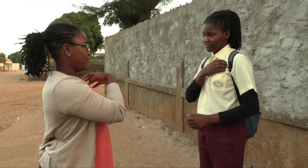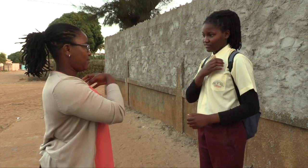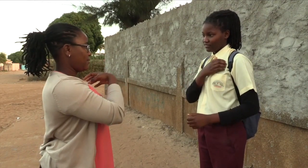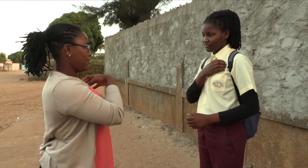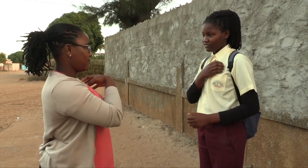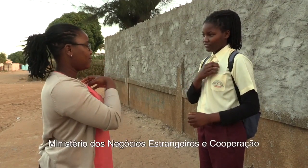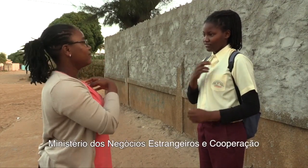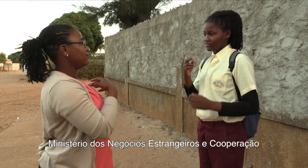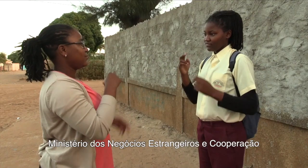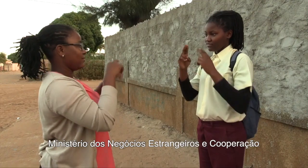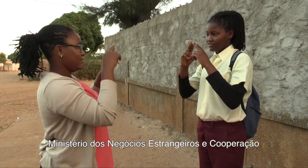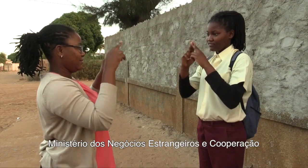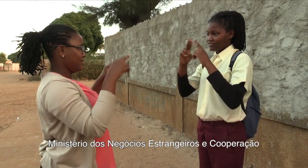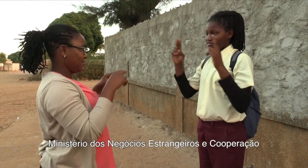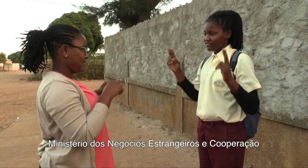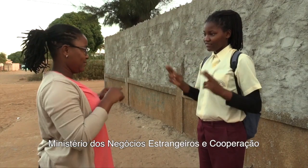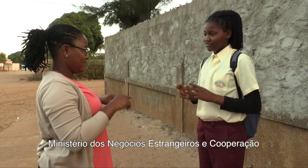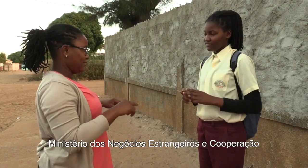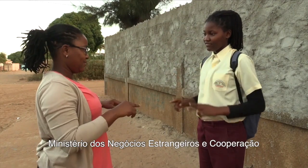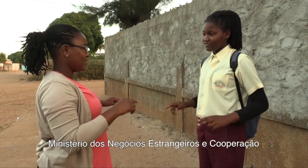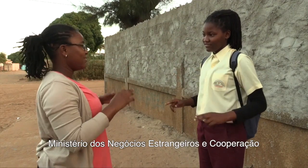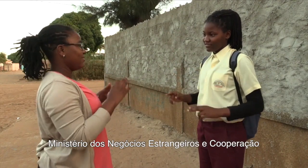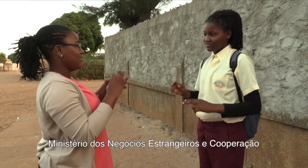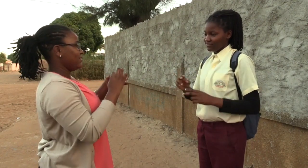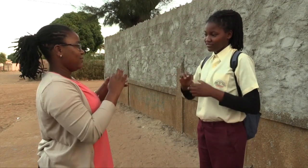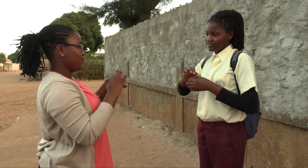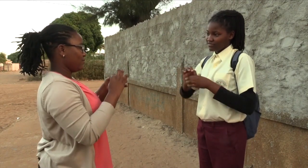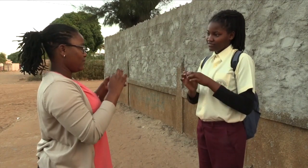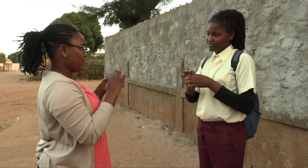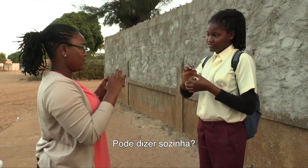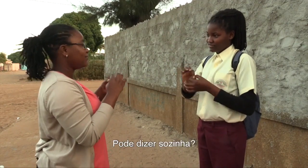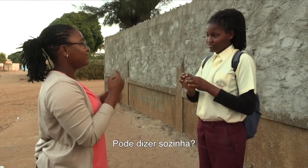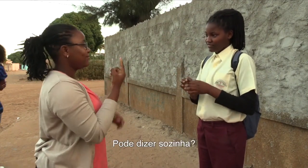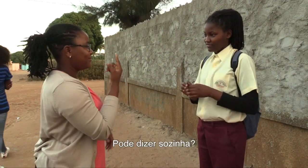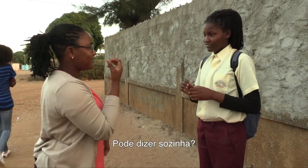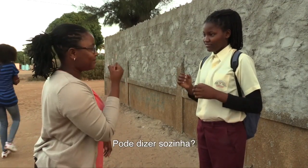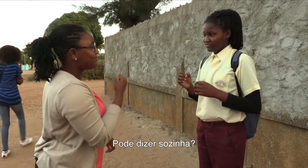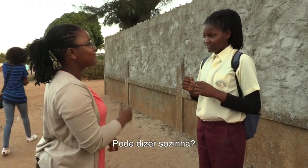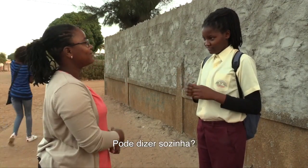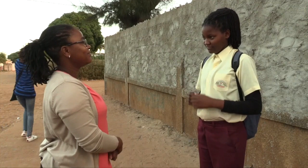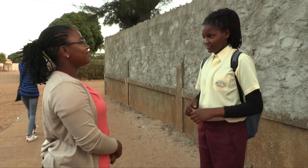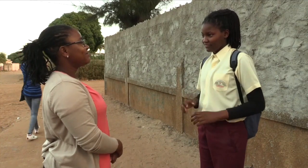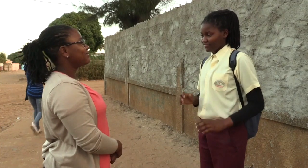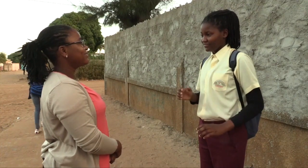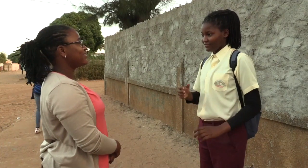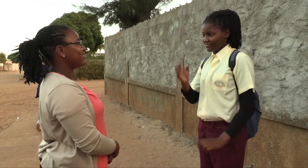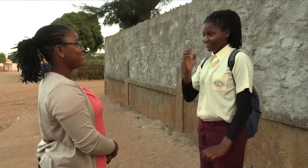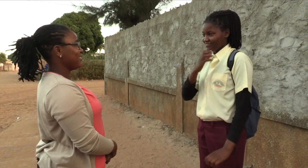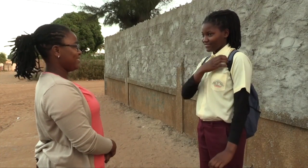Ministério dos Negócios Estrangeiros e Cooperação Pode dizer sozinha?